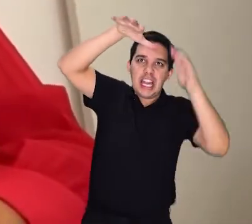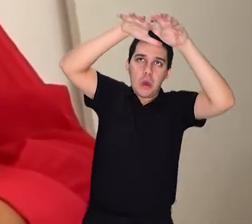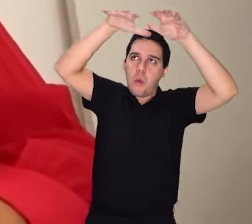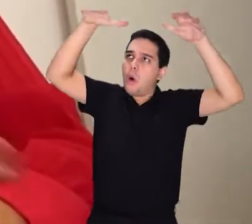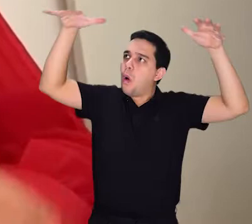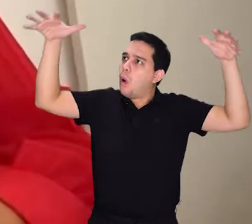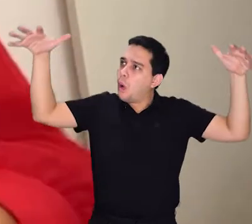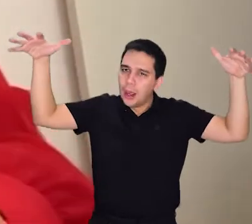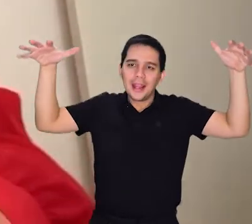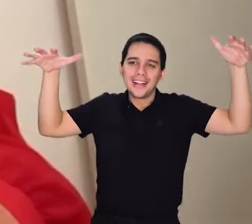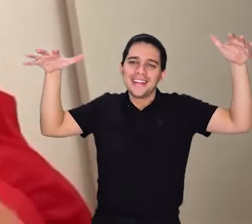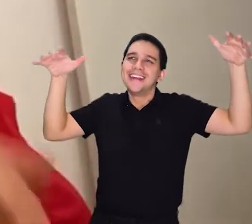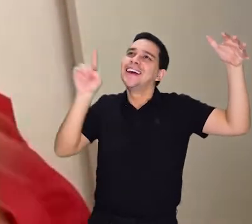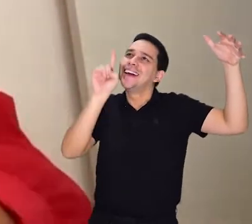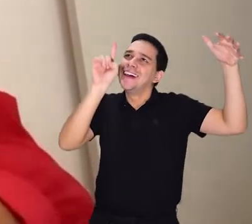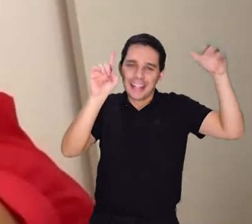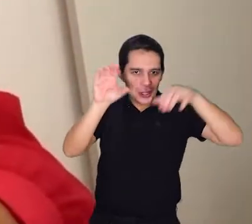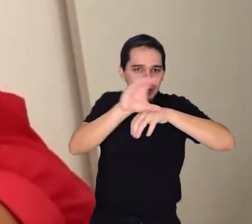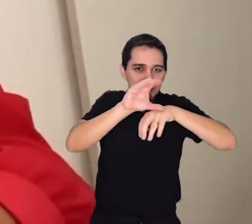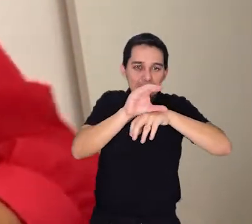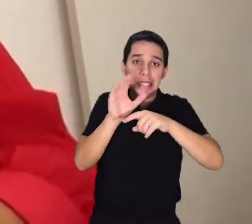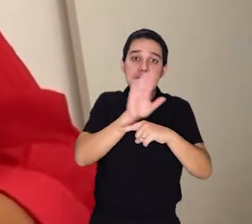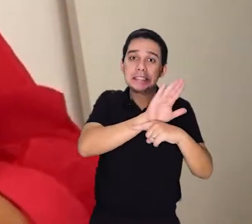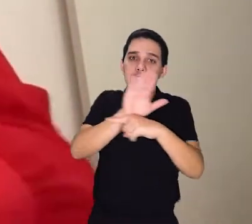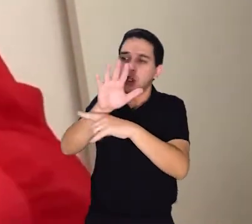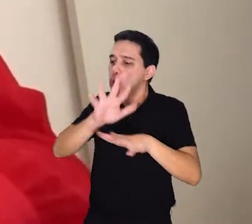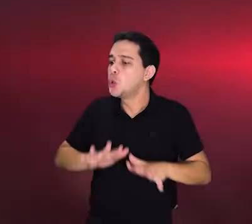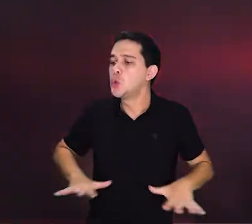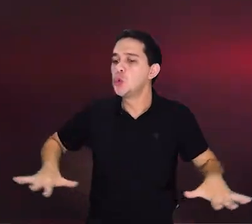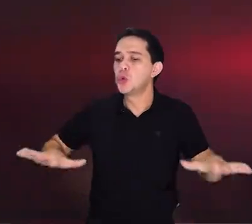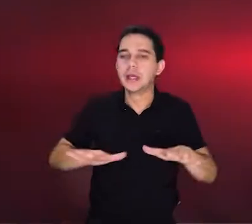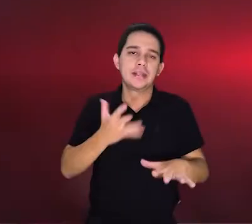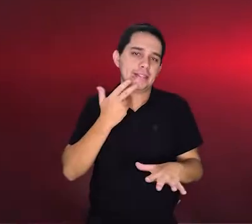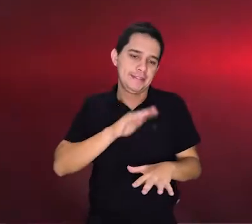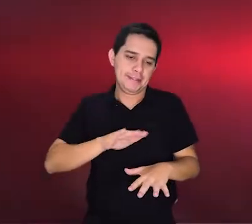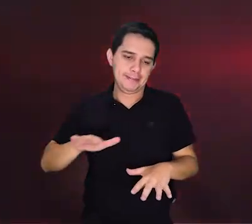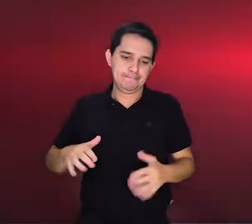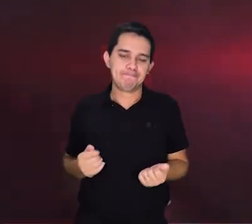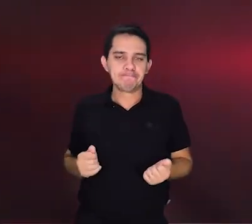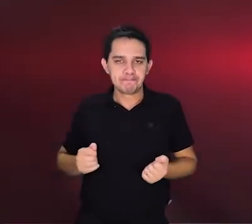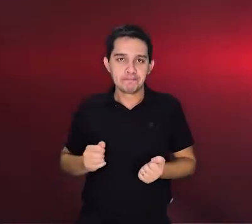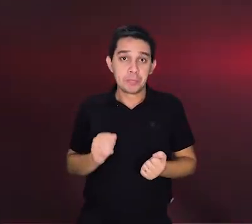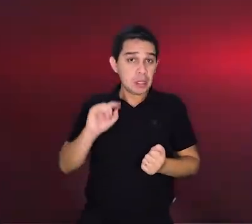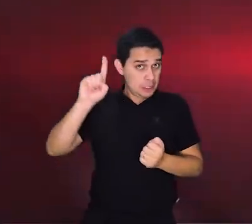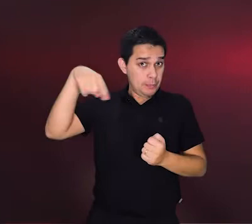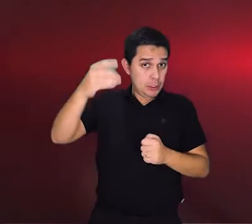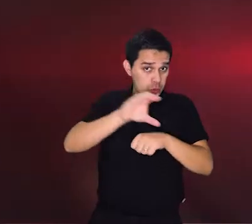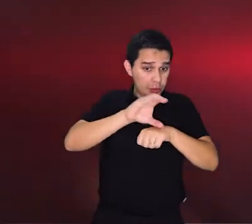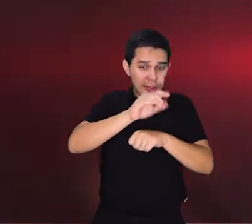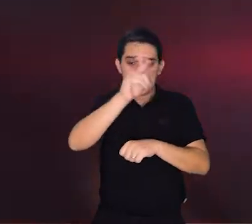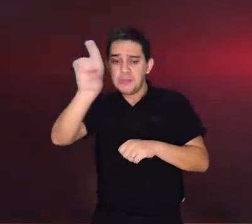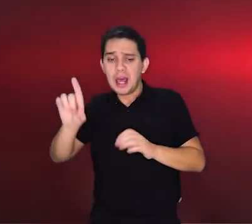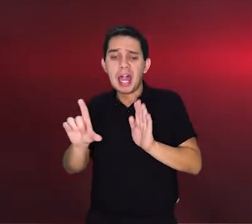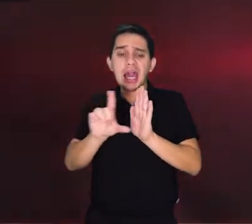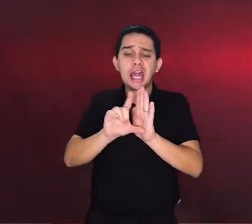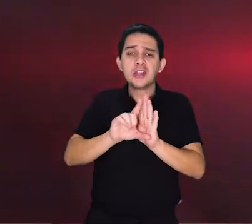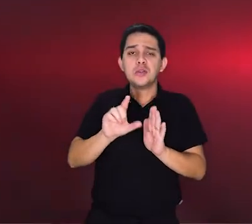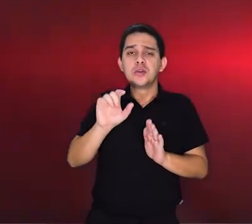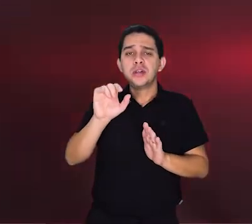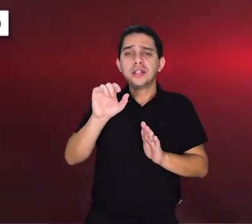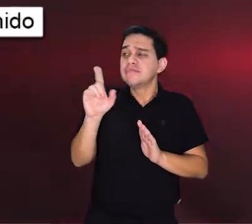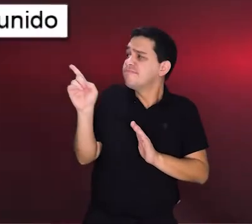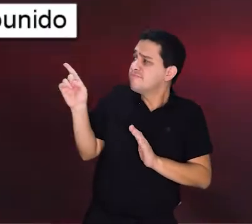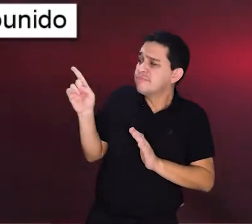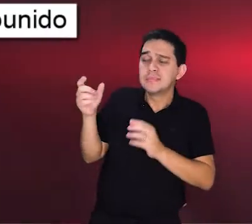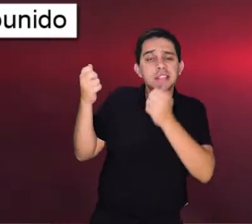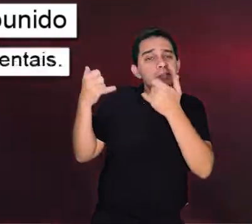e adolescente. Logo após a Constituição, né, nós temos o Estatuto da Criança e do Adolescente, que também fala